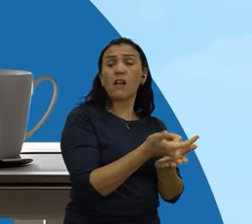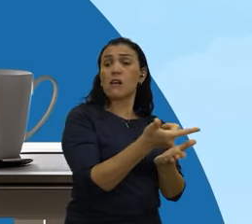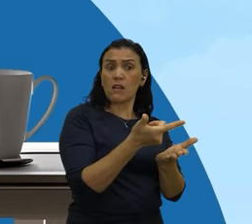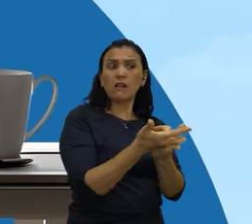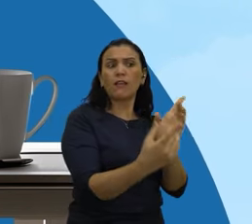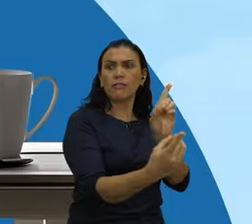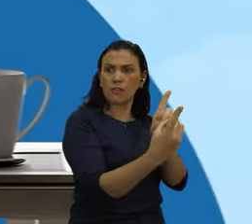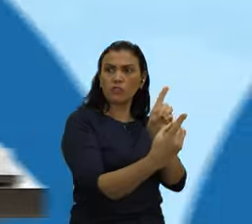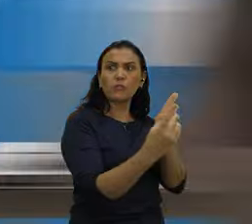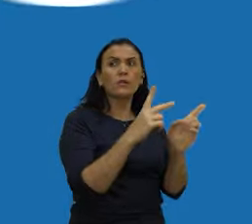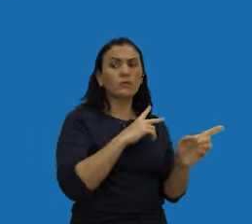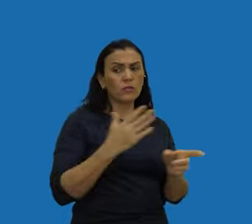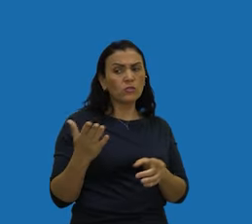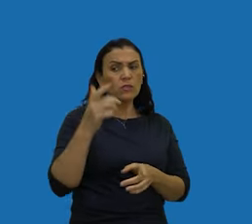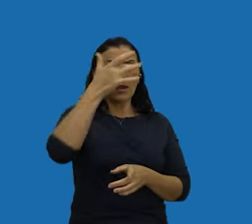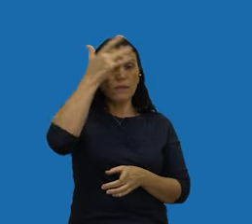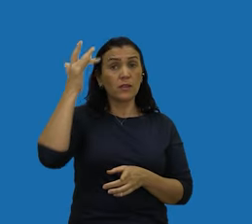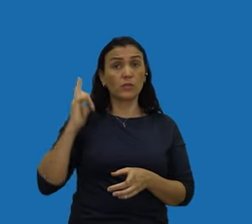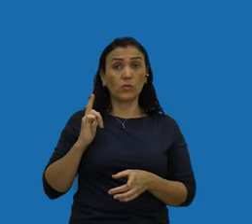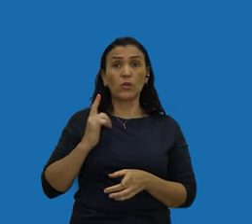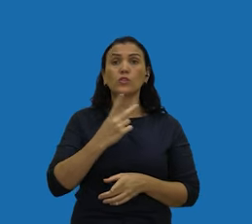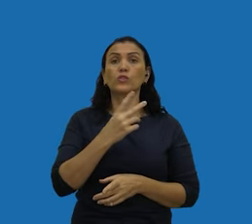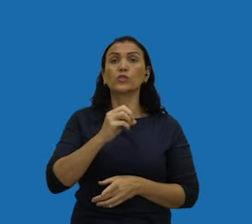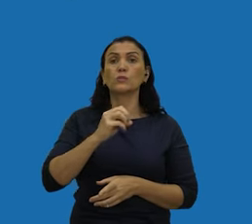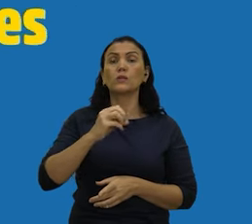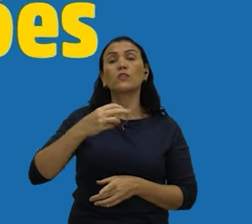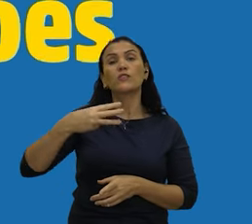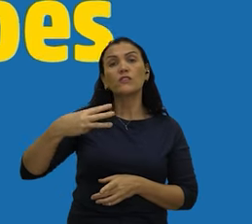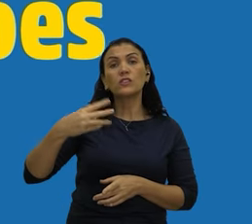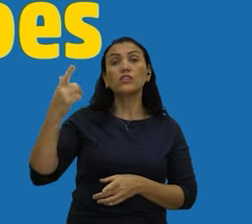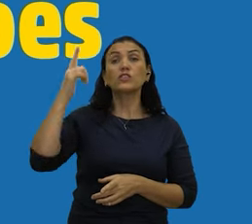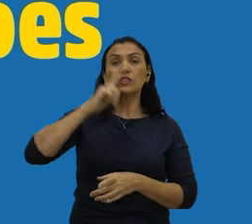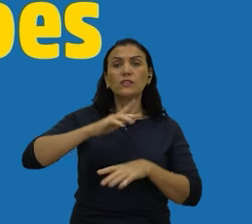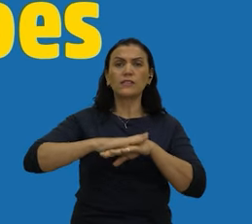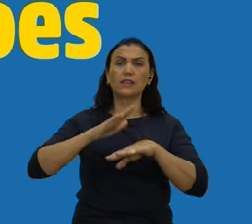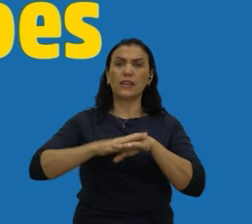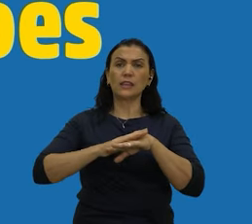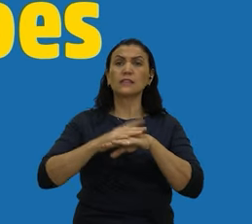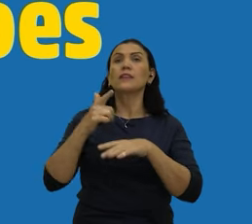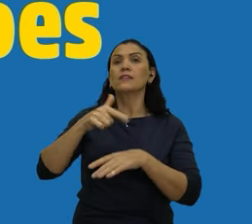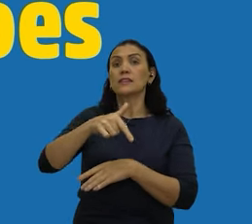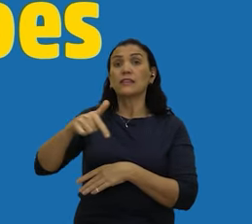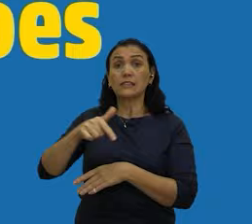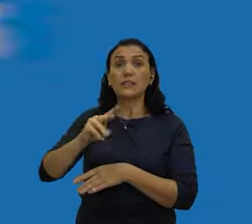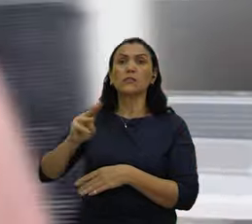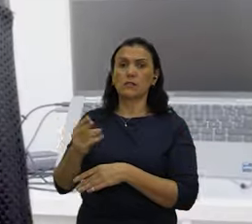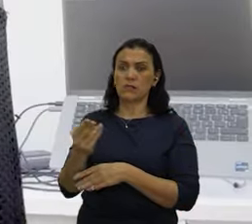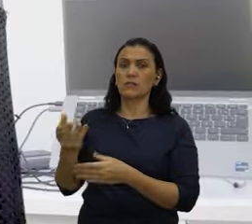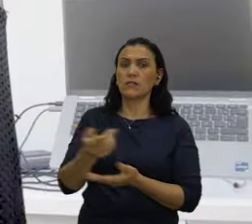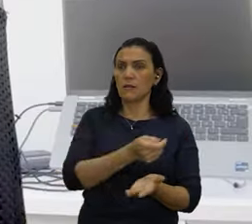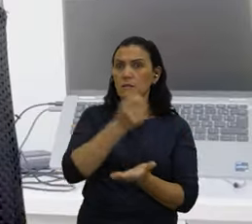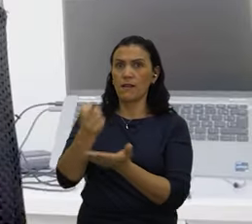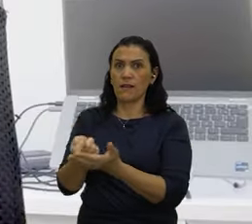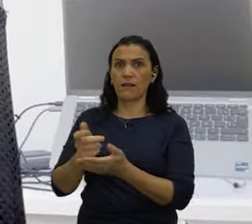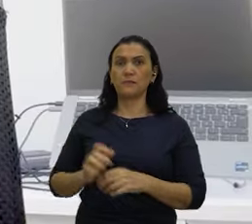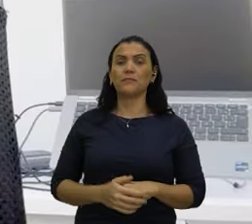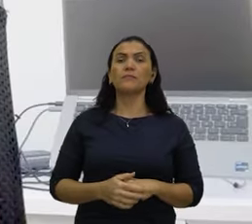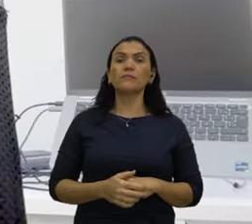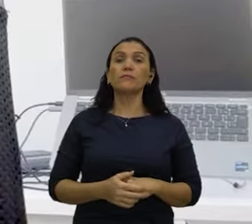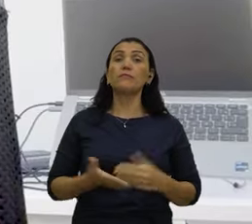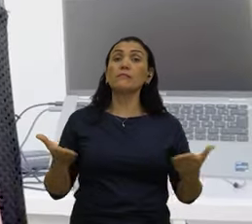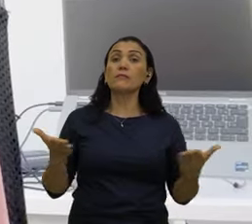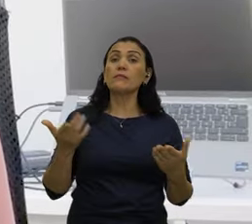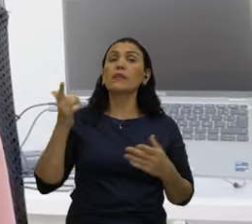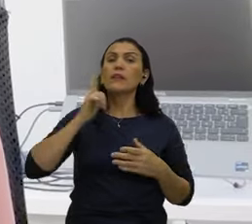gastou com esses atendimentos. Só em 2023, 77 milhões de reais foram recuperados. Apesar de atendido